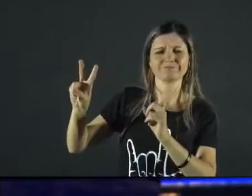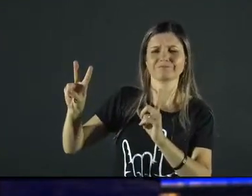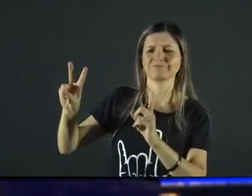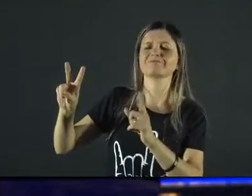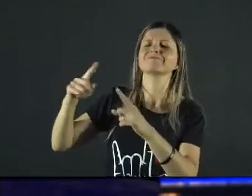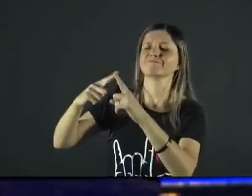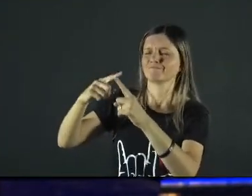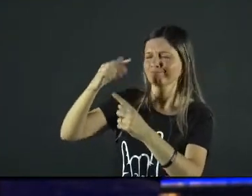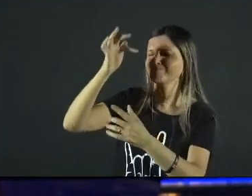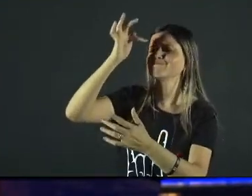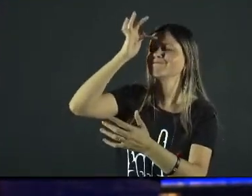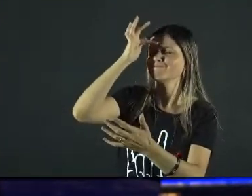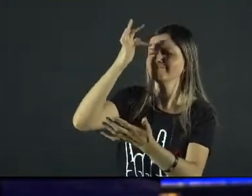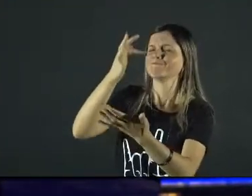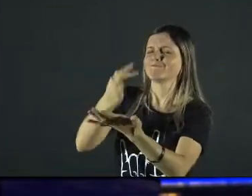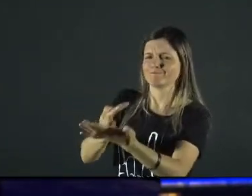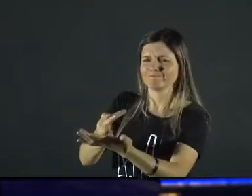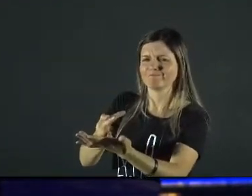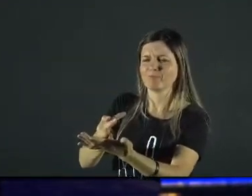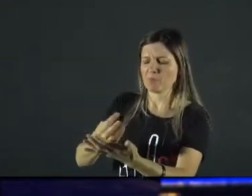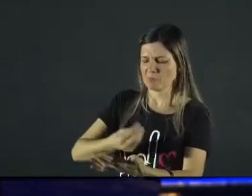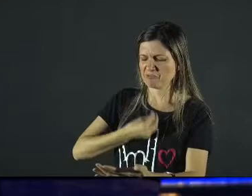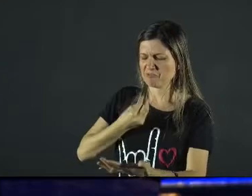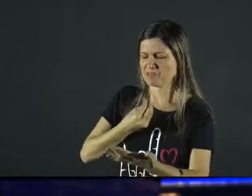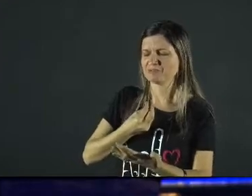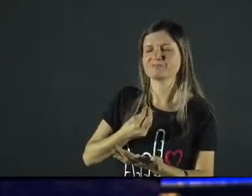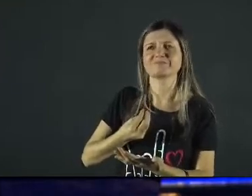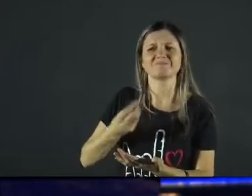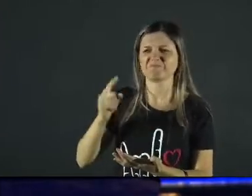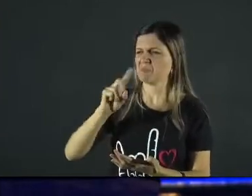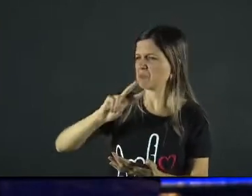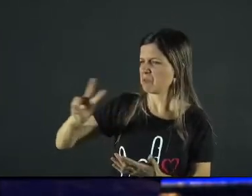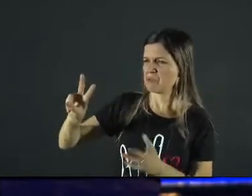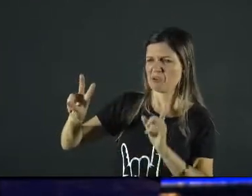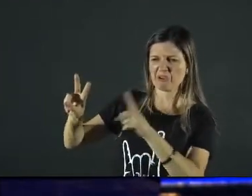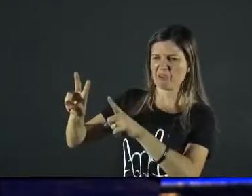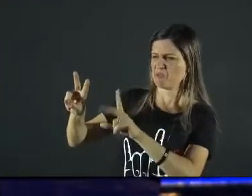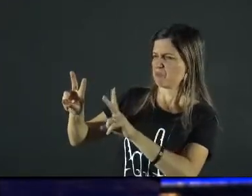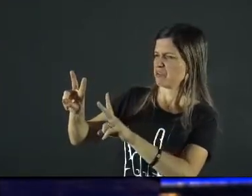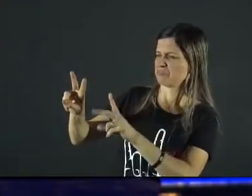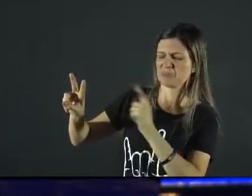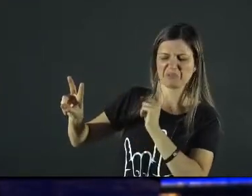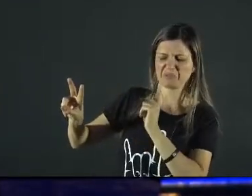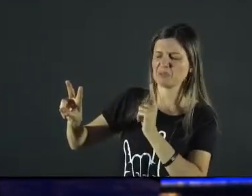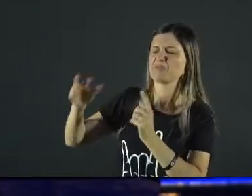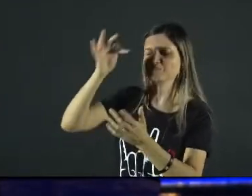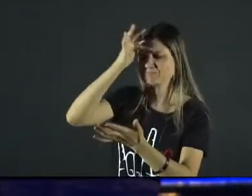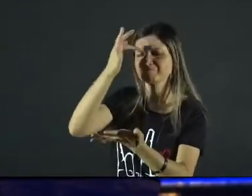Porque vivemos por fé, e não pelo que vemos.